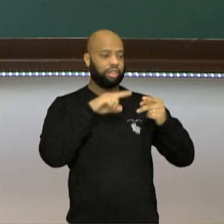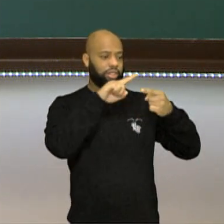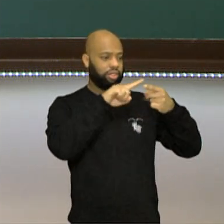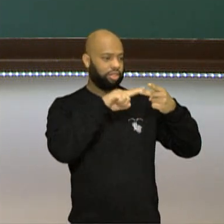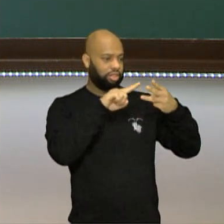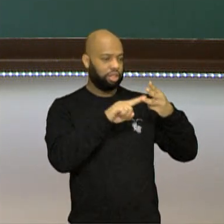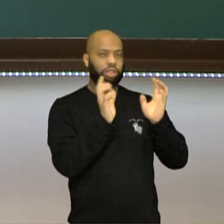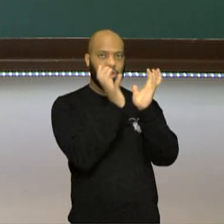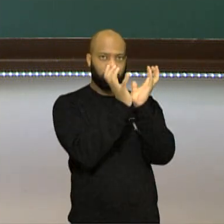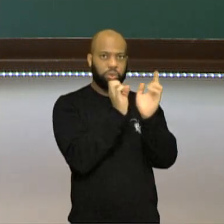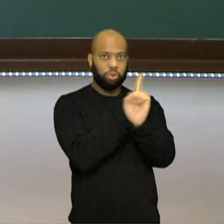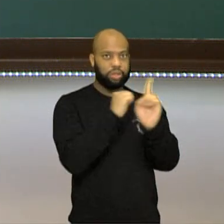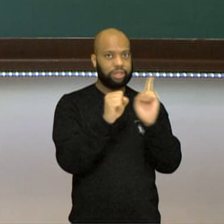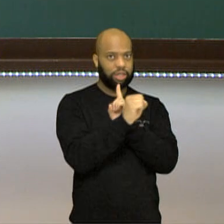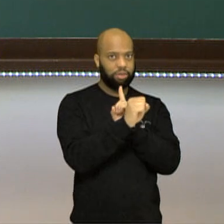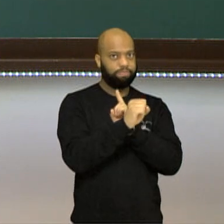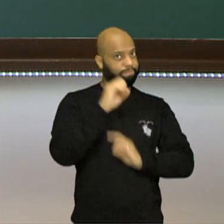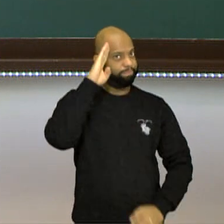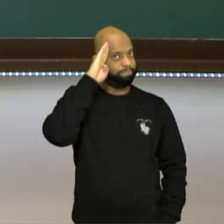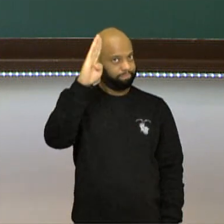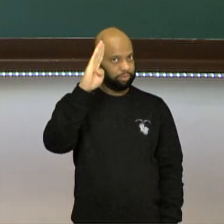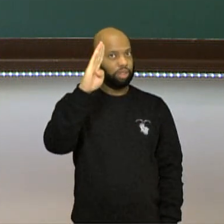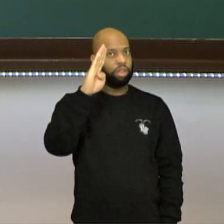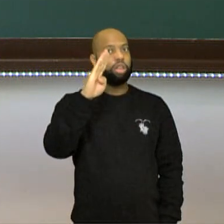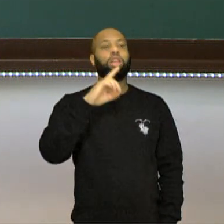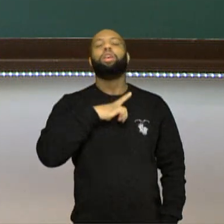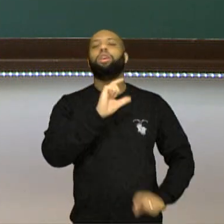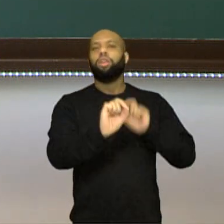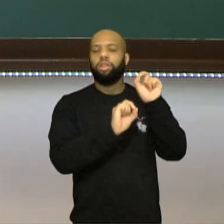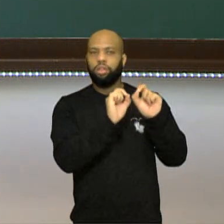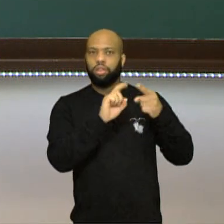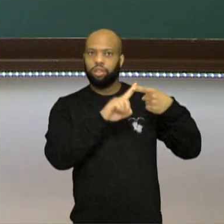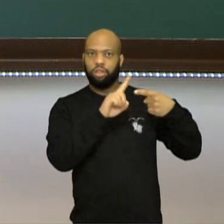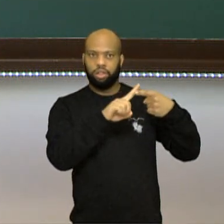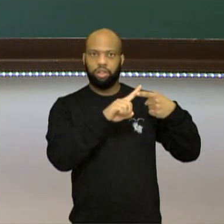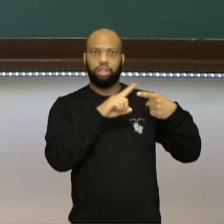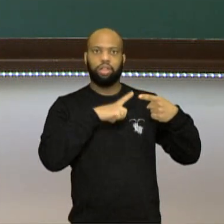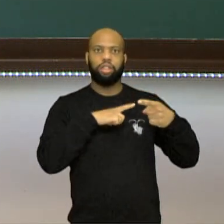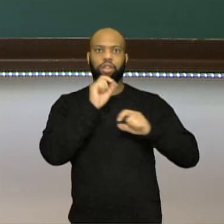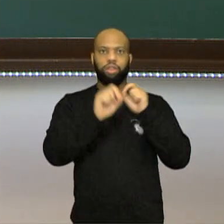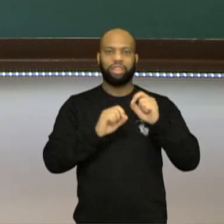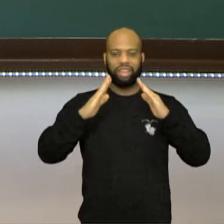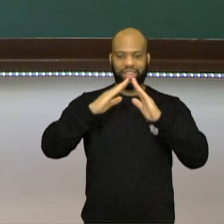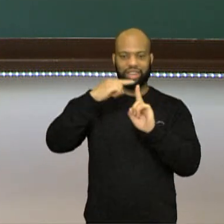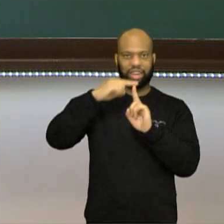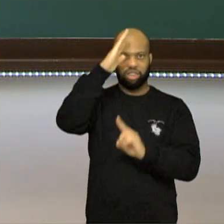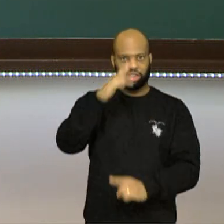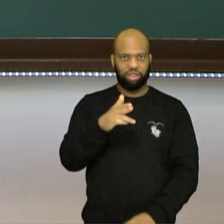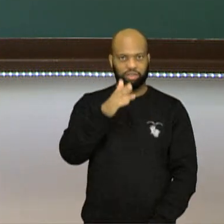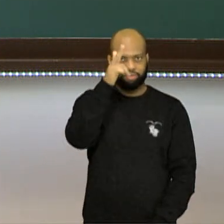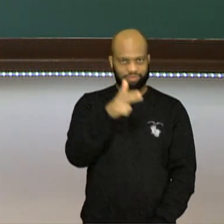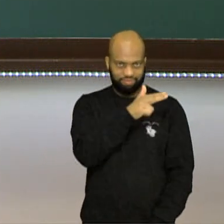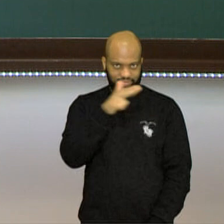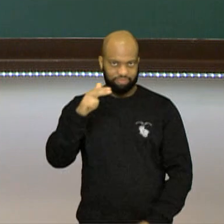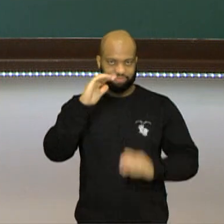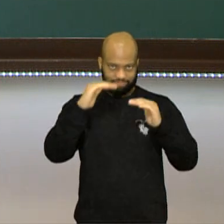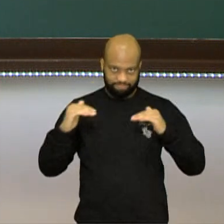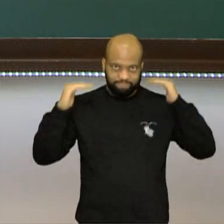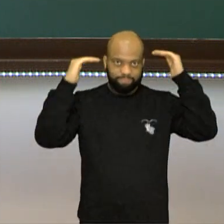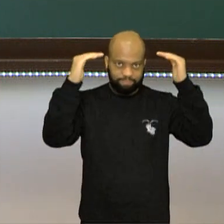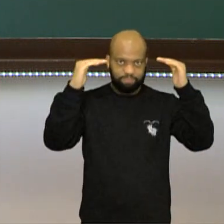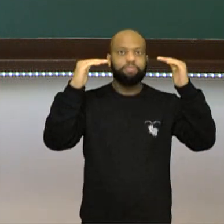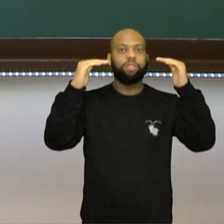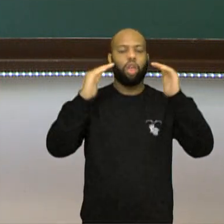sociais principais, certo? Que a gente chama de ordens, né? Então a gente tem o clero no topo dessa pirâmide, né, que eram os